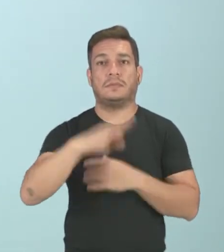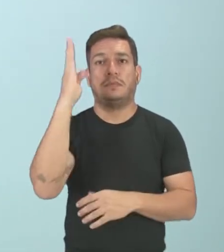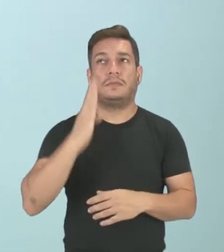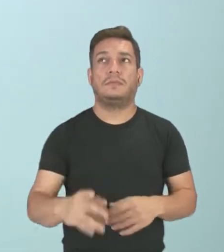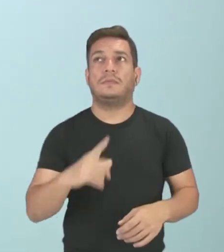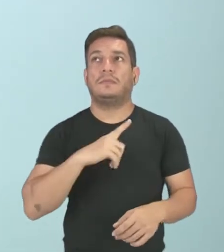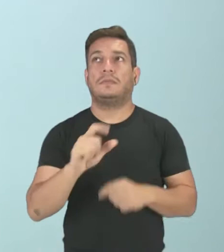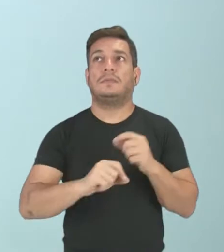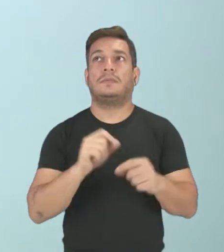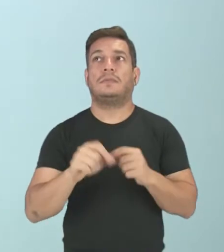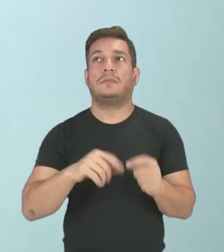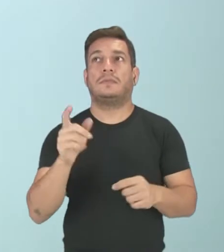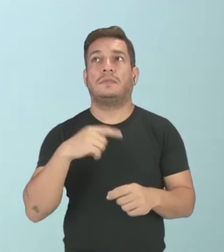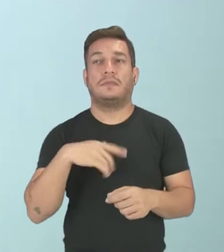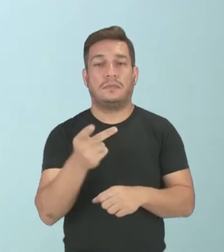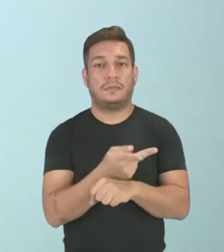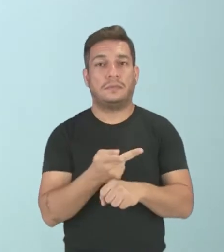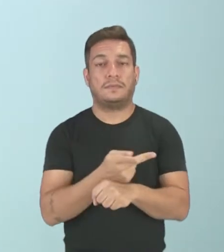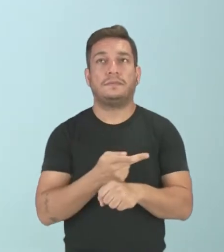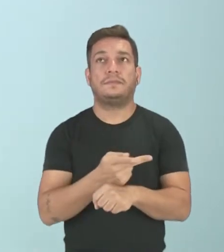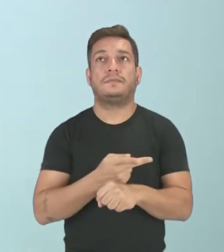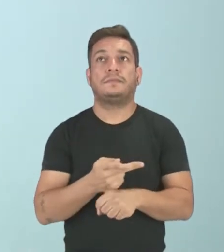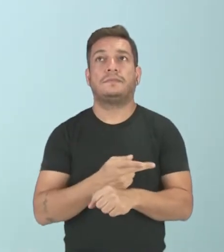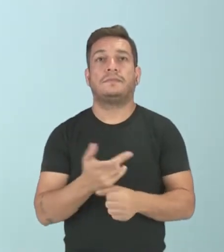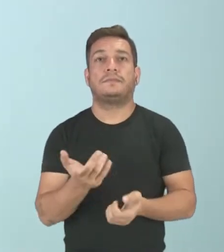Brasil existia aquilo que eles tanto procuravam,